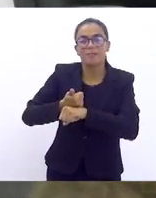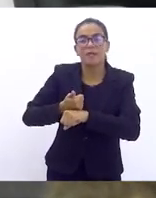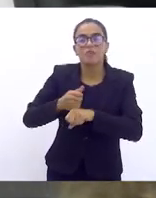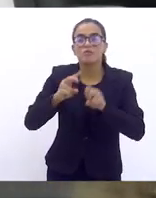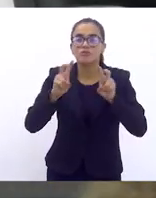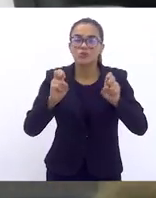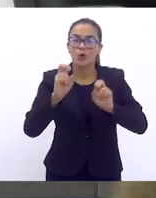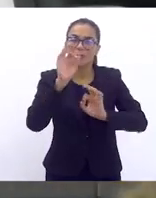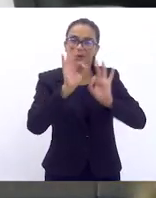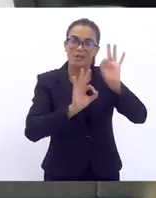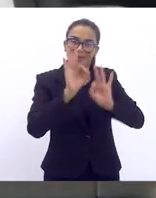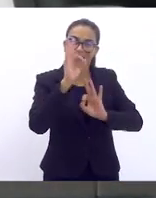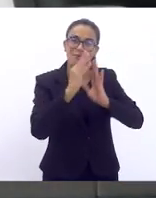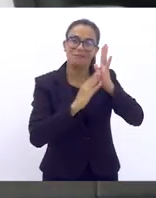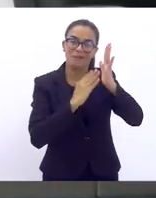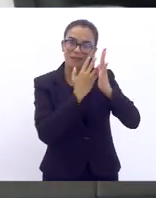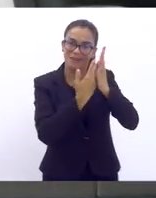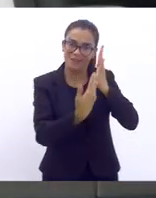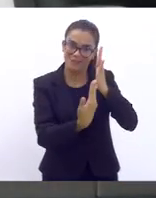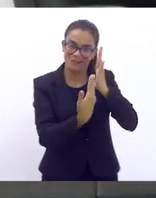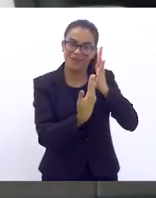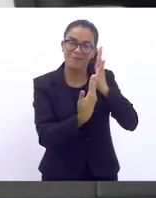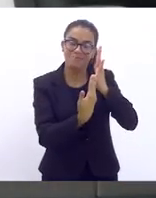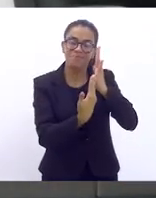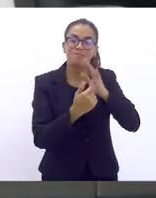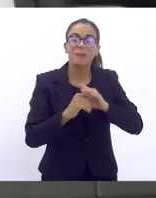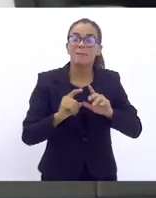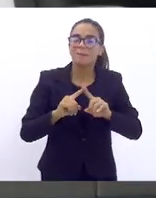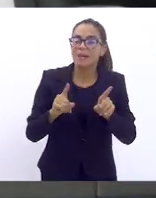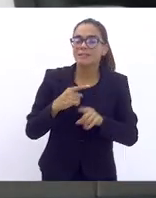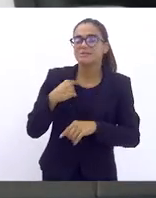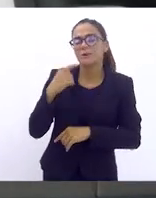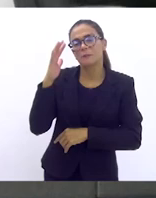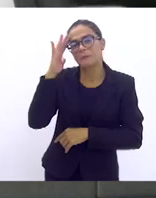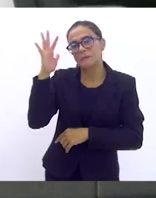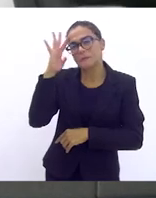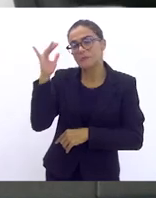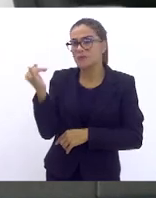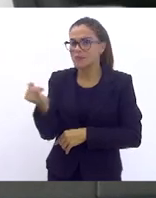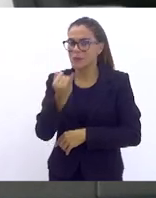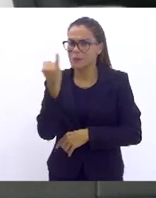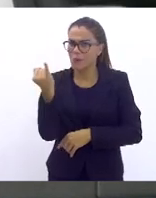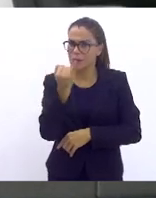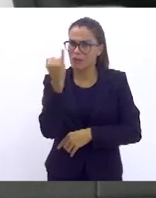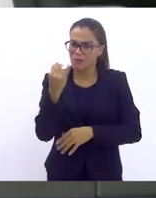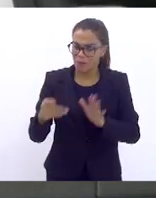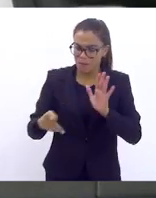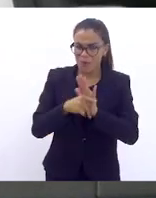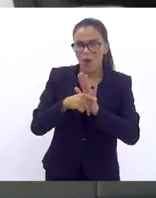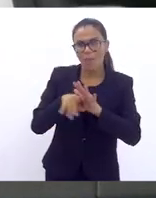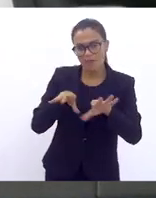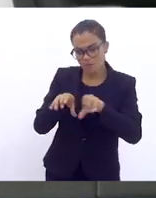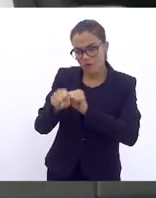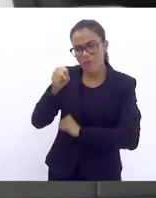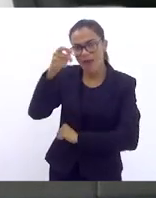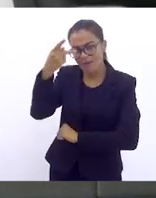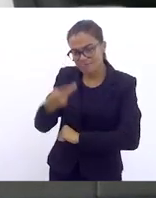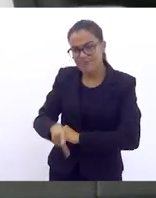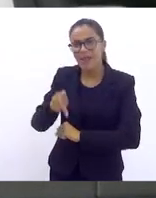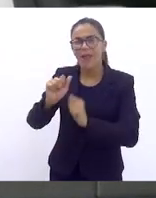planejamento mas nós achamos importante que tivéssemos isso a partir dos servidores da casa